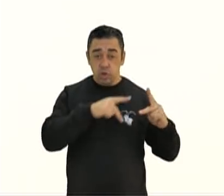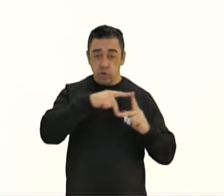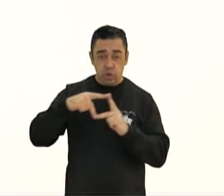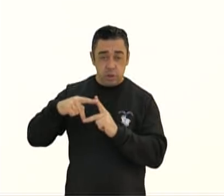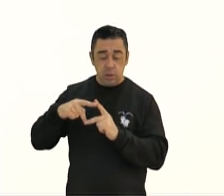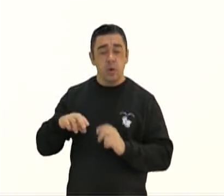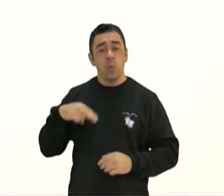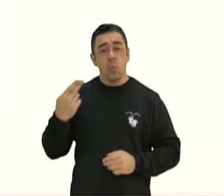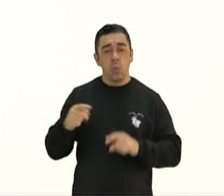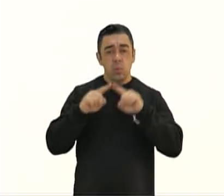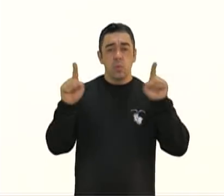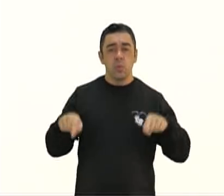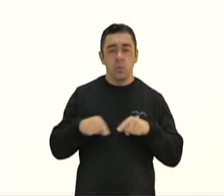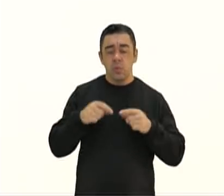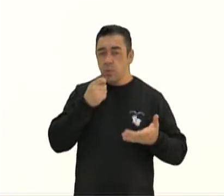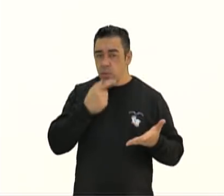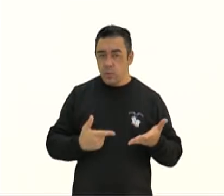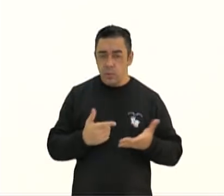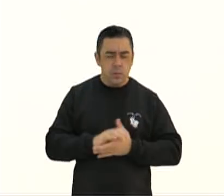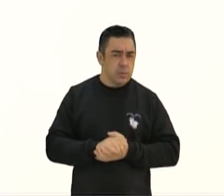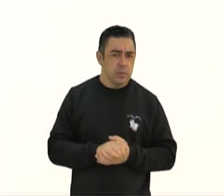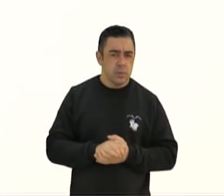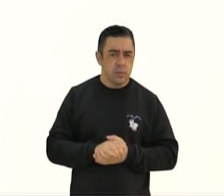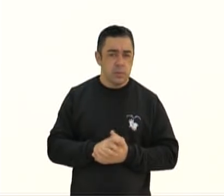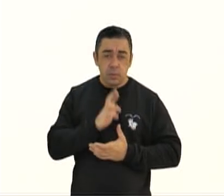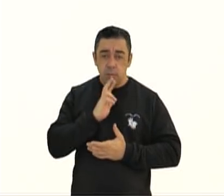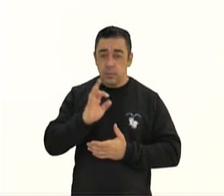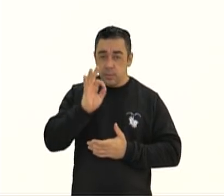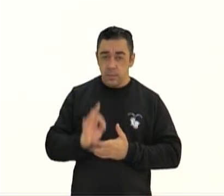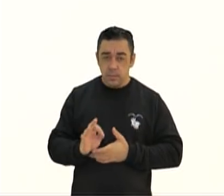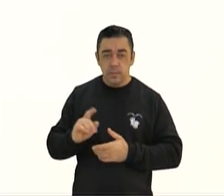C. Charge. Vamos ver qual é a resposta correta?